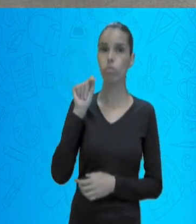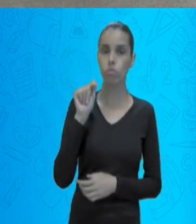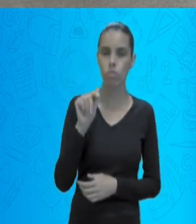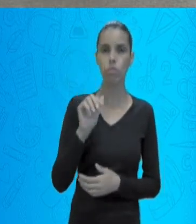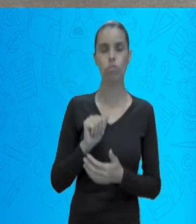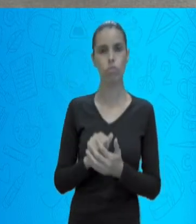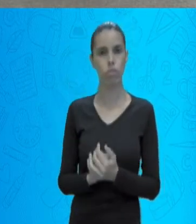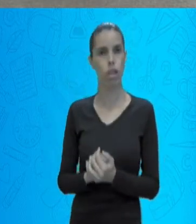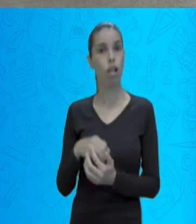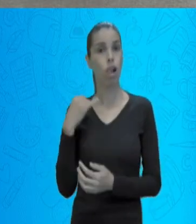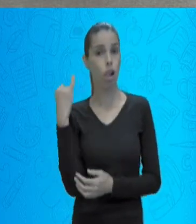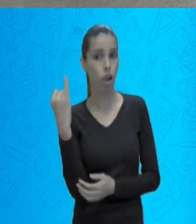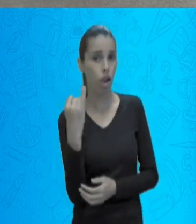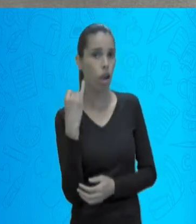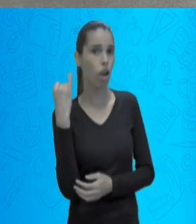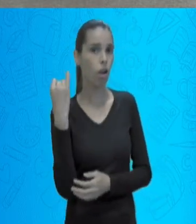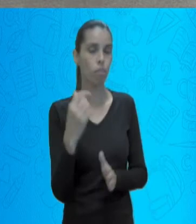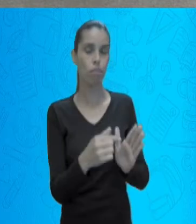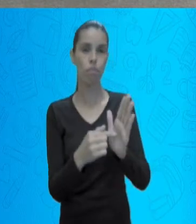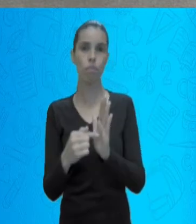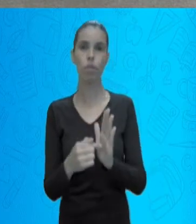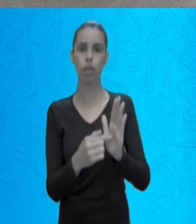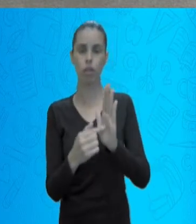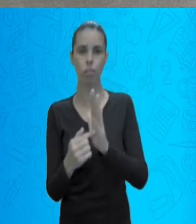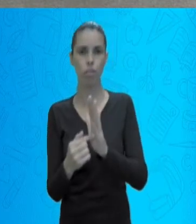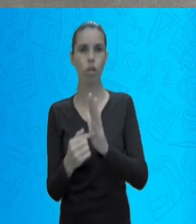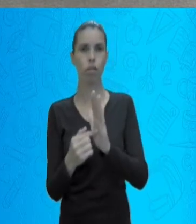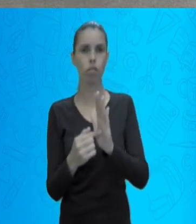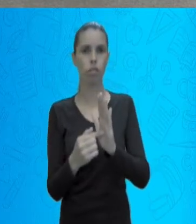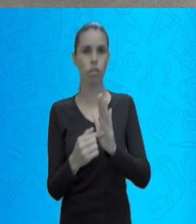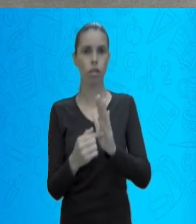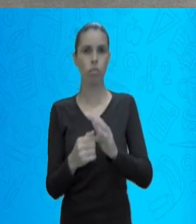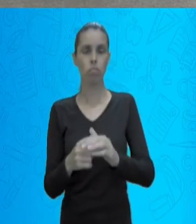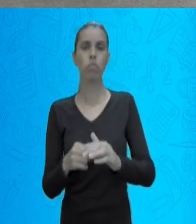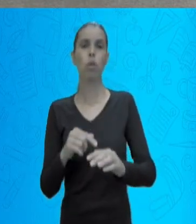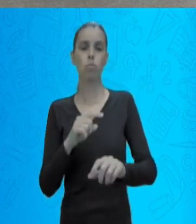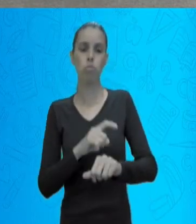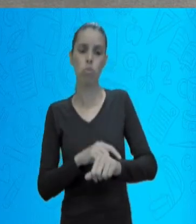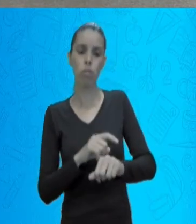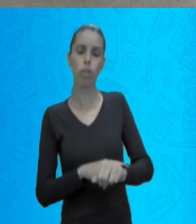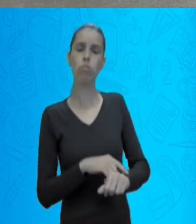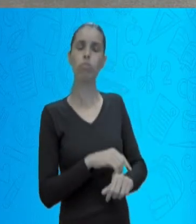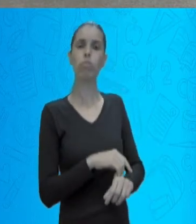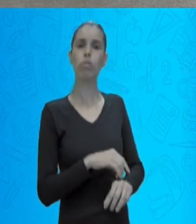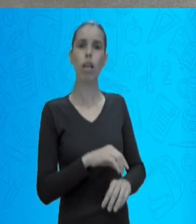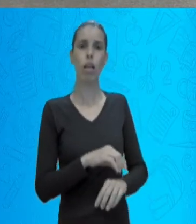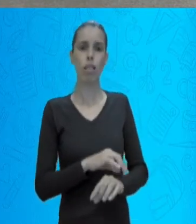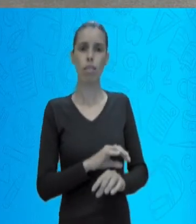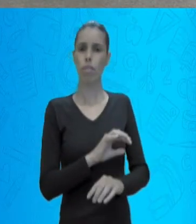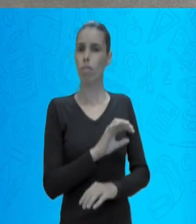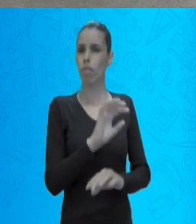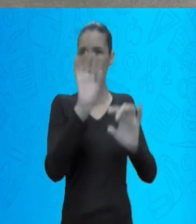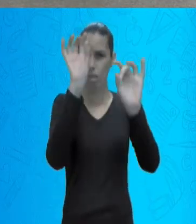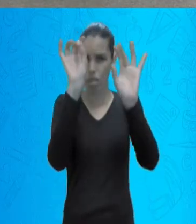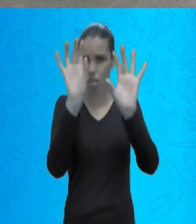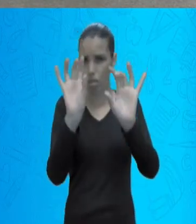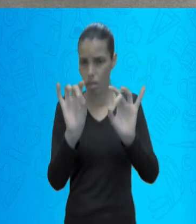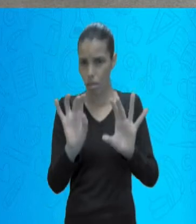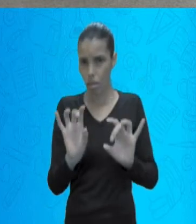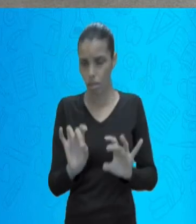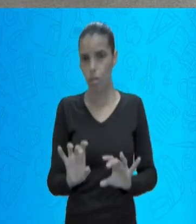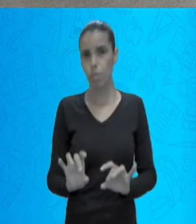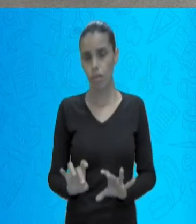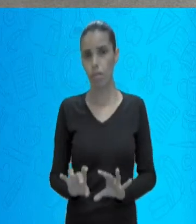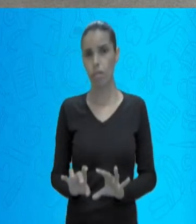que determina para a língua portuguesa alguns momentos específicos. A gente vai ver a diferença deste